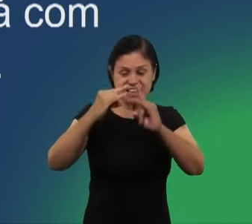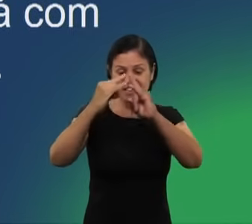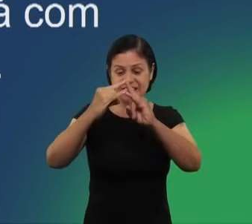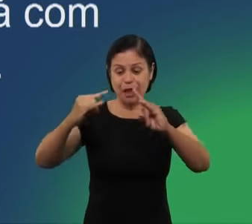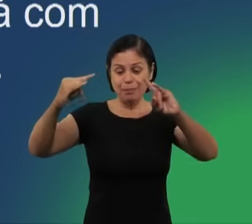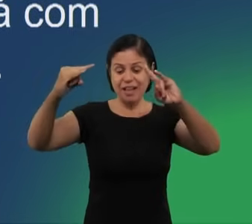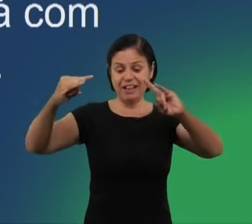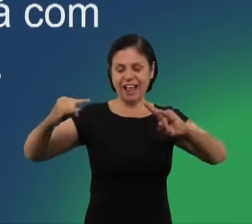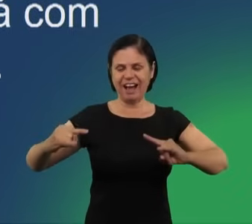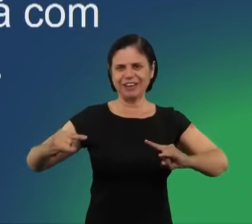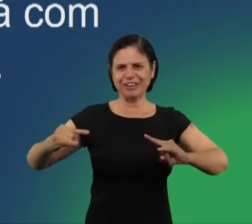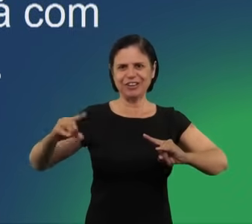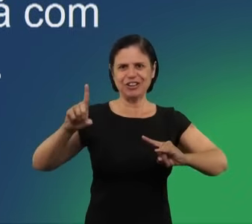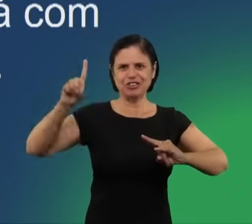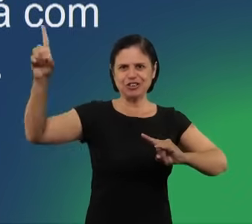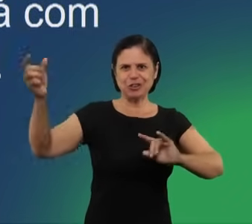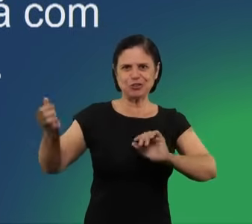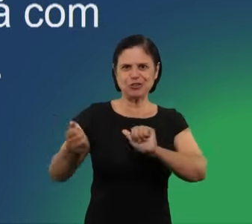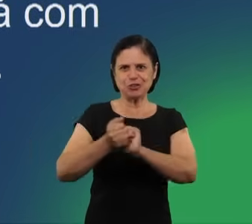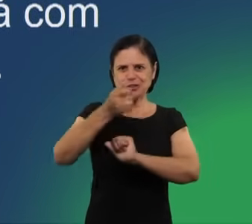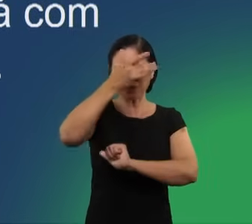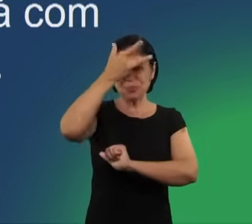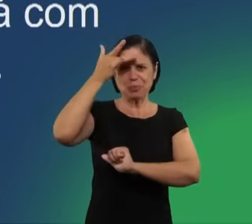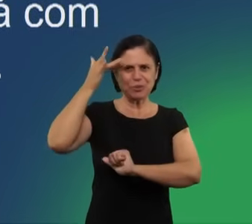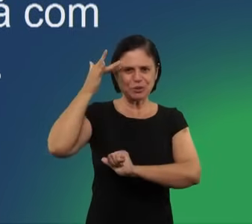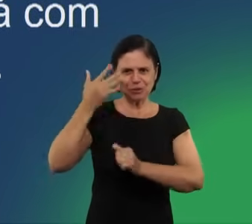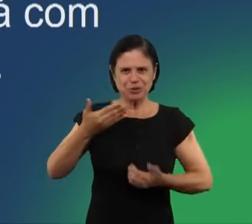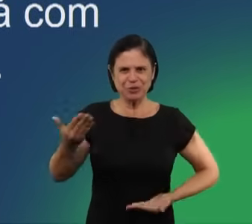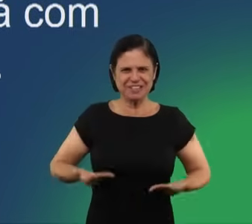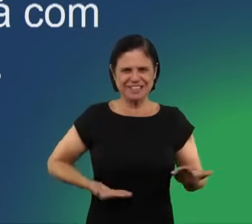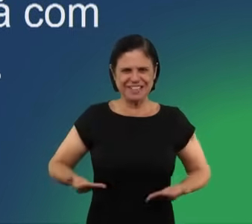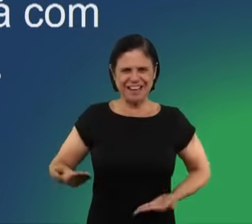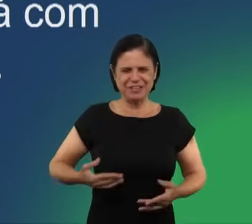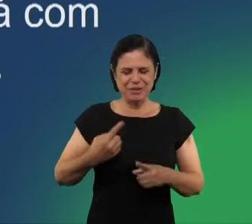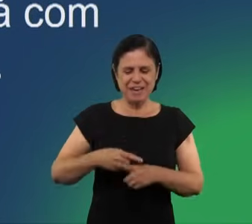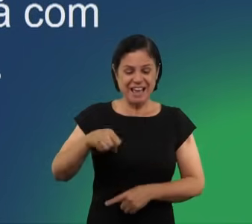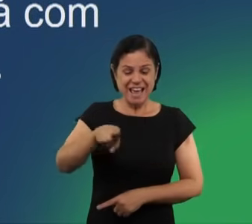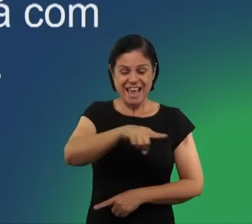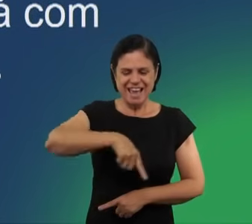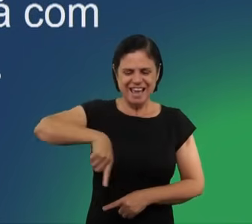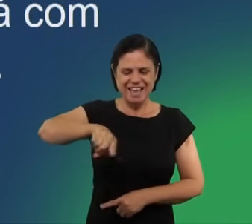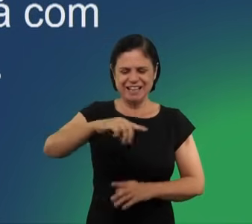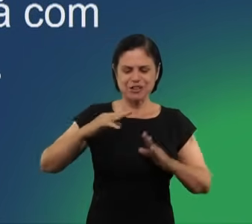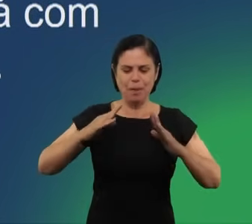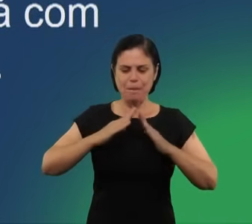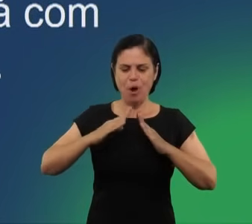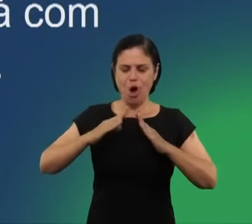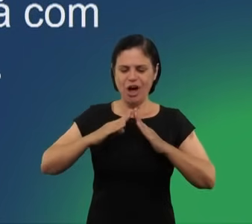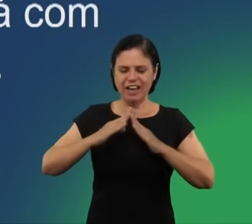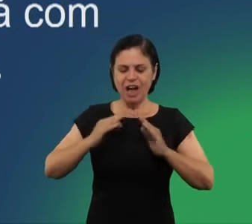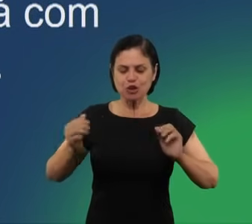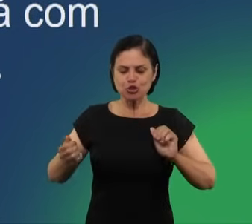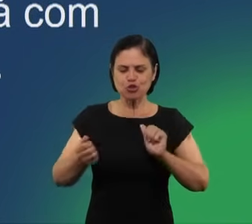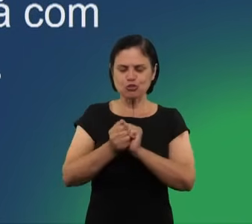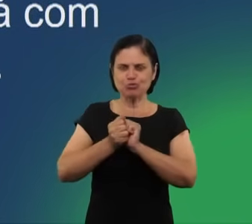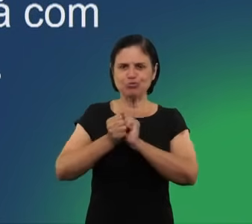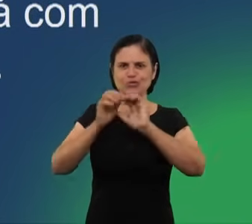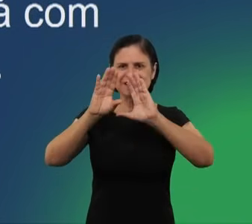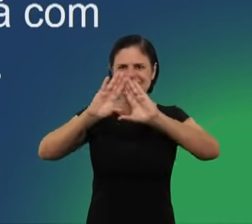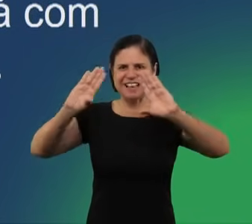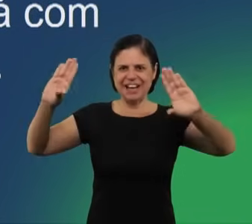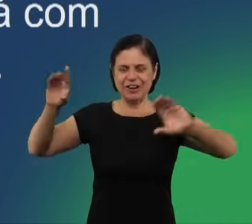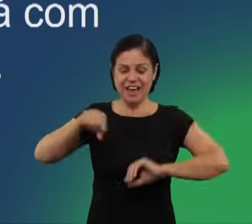de Deus com os homens, pois com eles habitará, e eles serão o seu